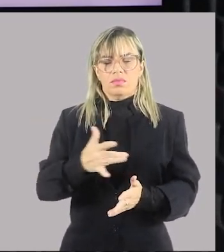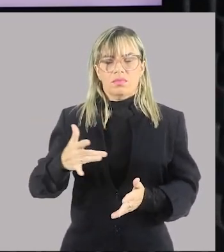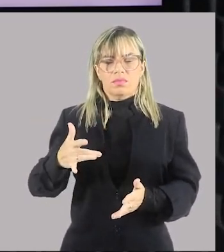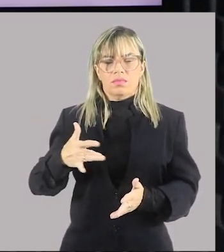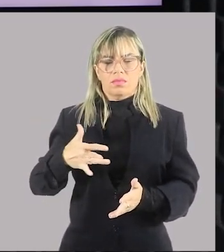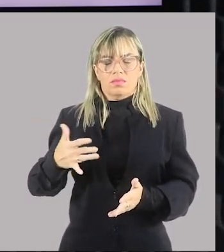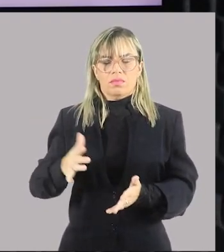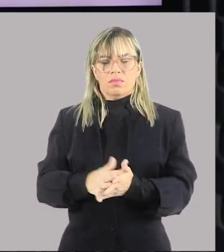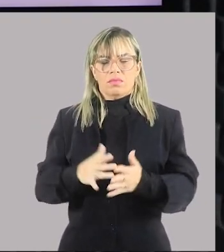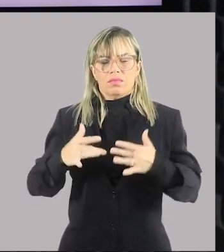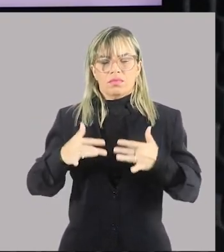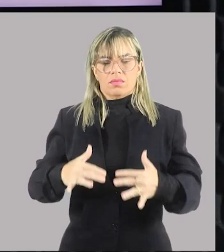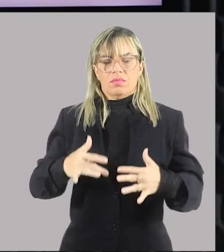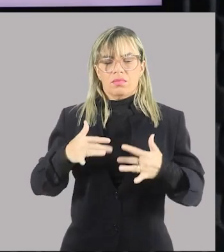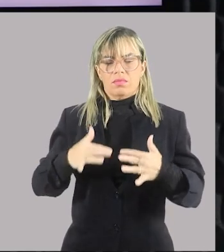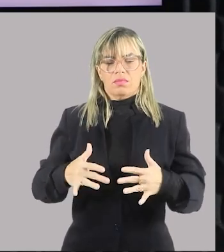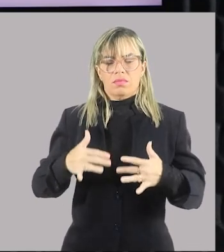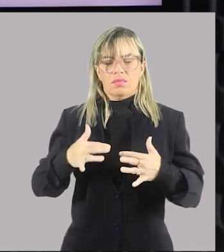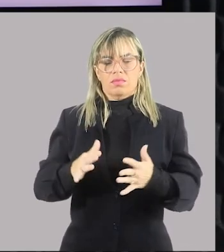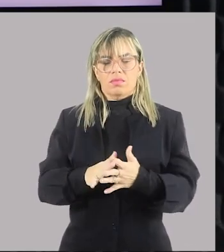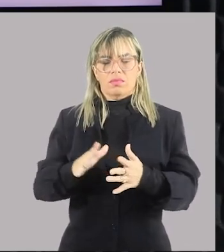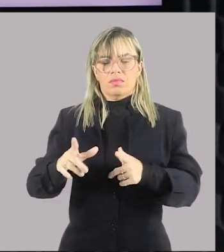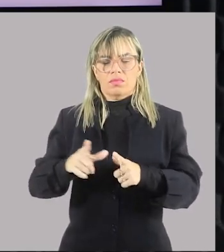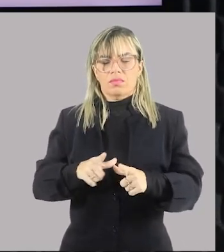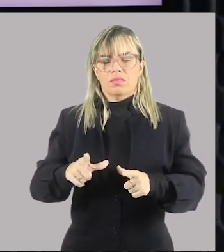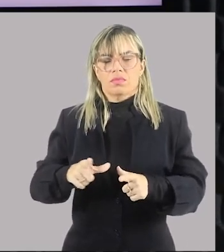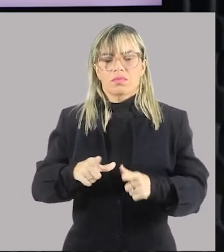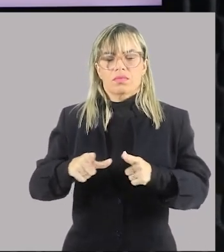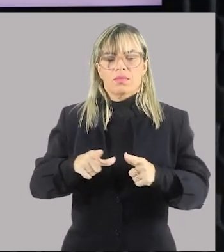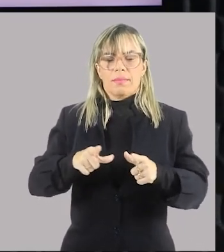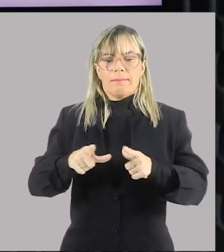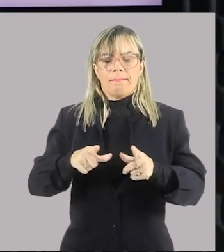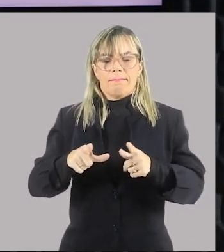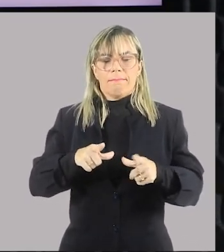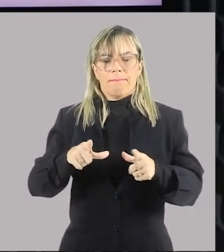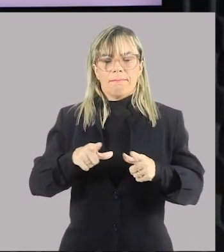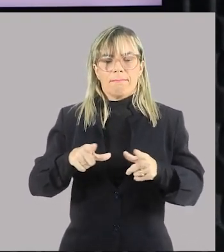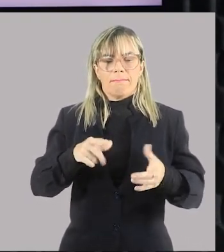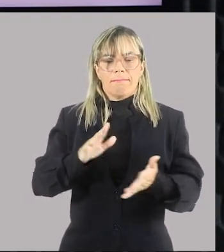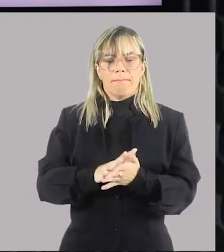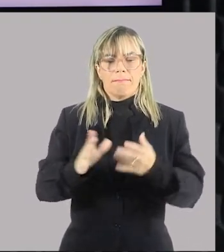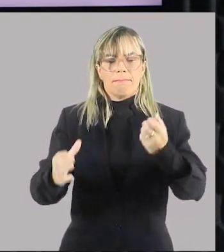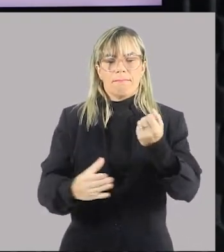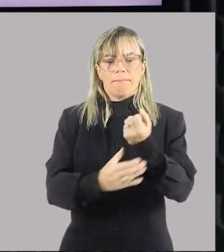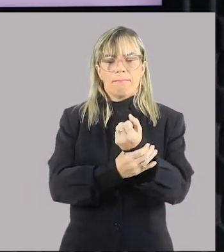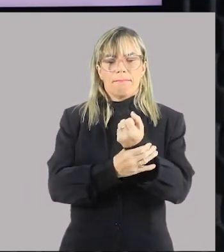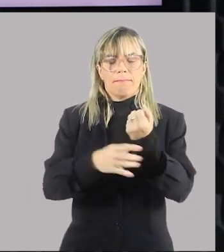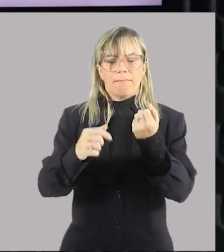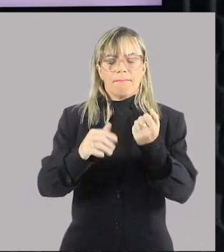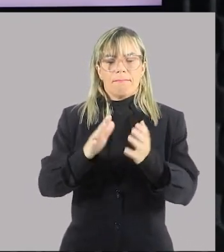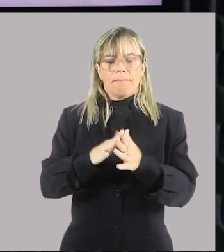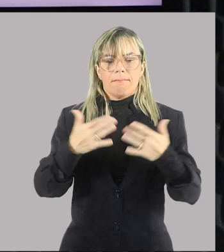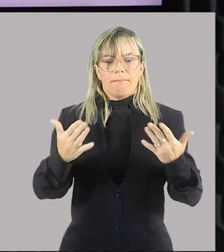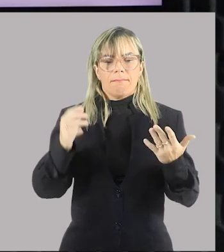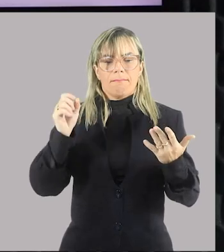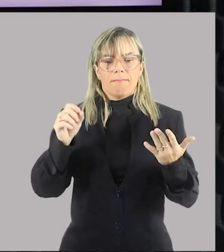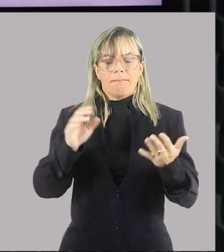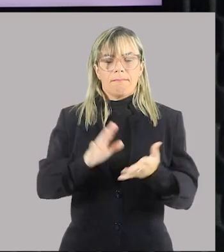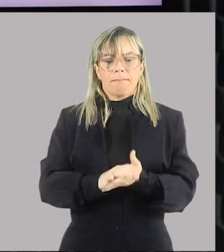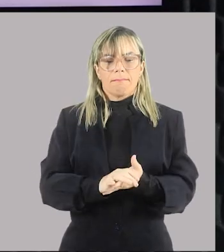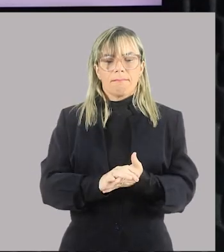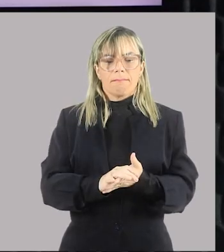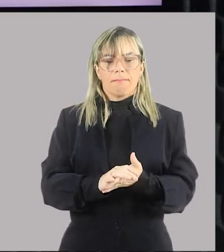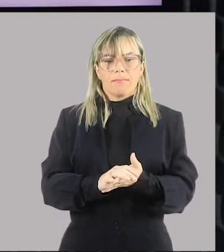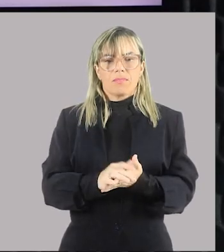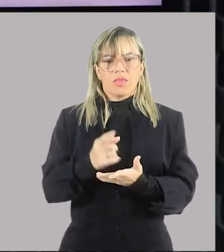educação, mobilidade, emprego, qualidade de vida, segurança e assim vai. Não sei se você já foi aqui na